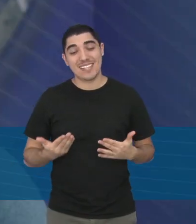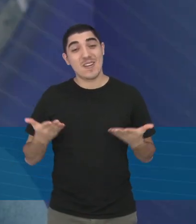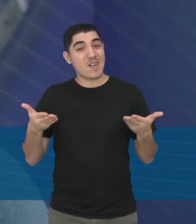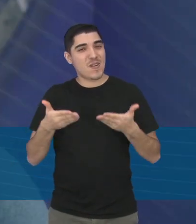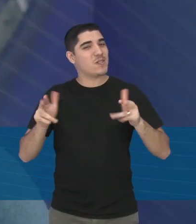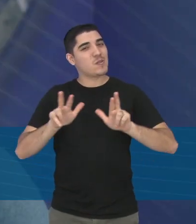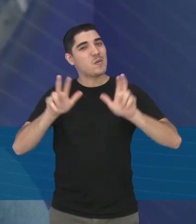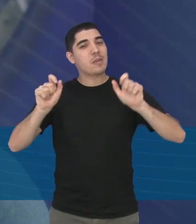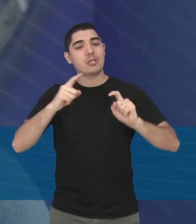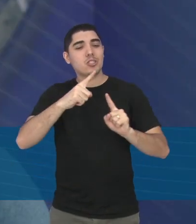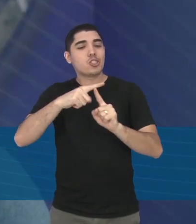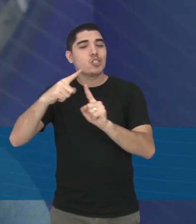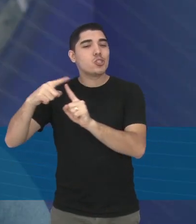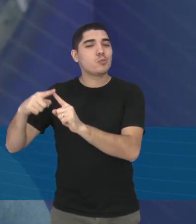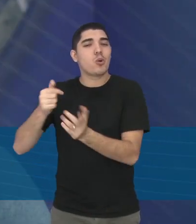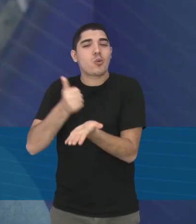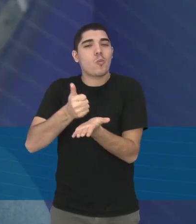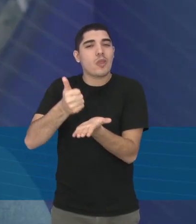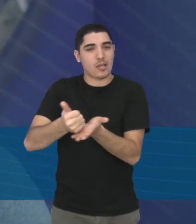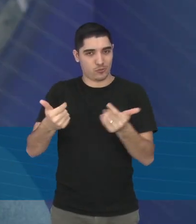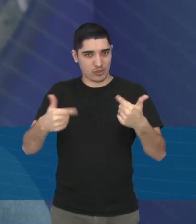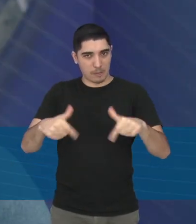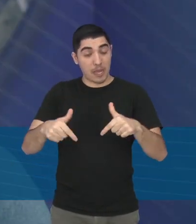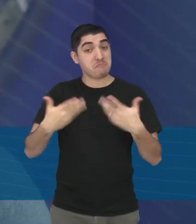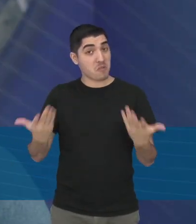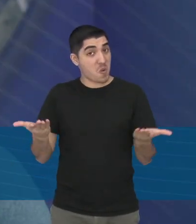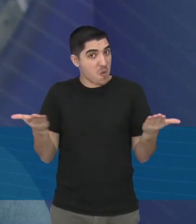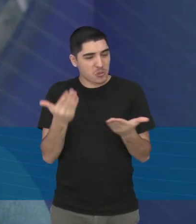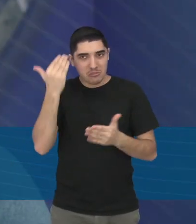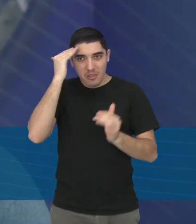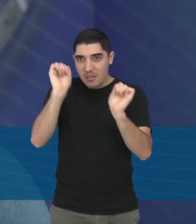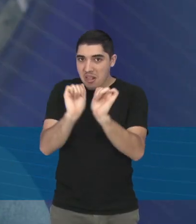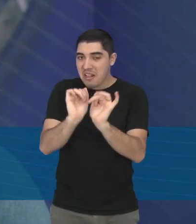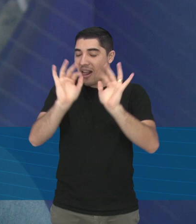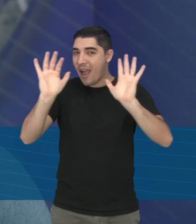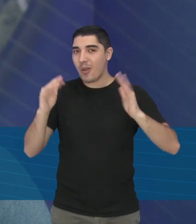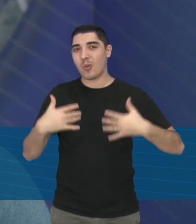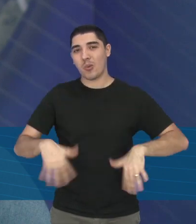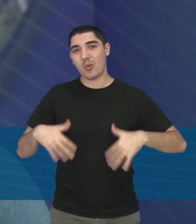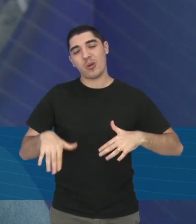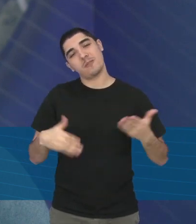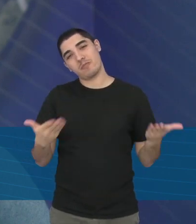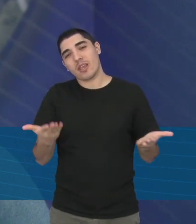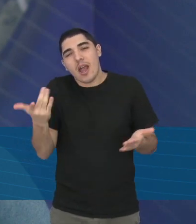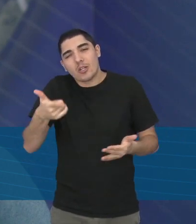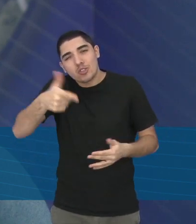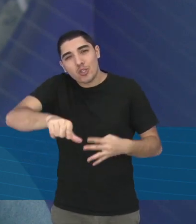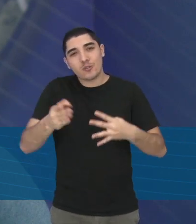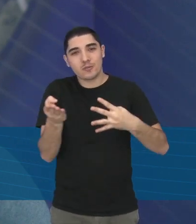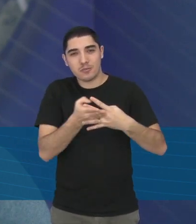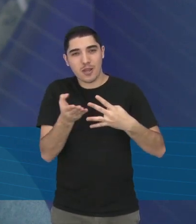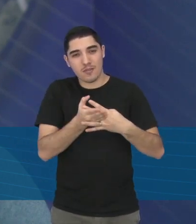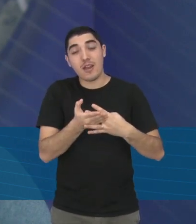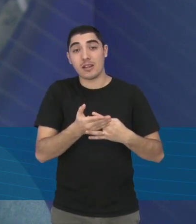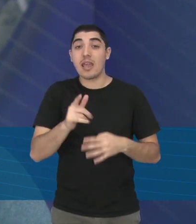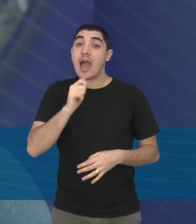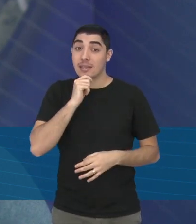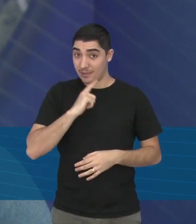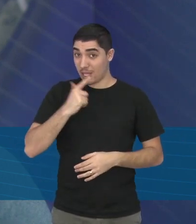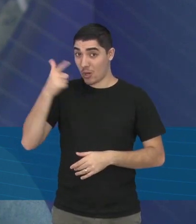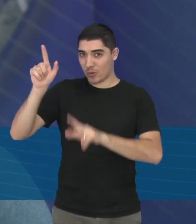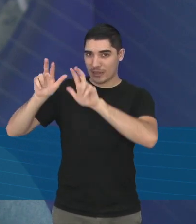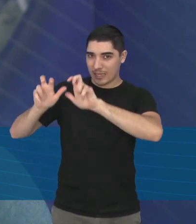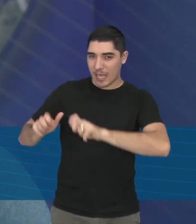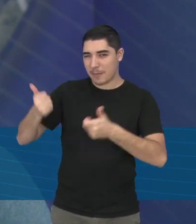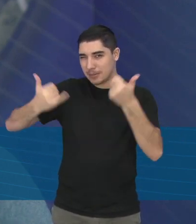falando hoje sobre modelos de contratação. Está bastante esclarecedor o programa, né? Então a gente vai para mais uma pausa e ainda